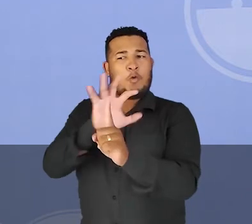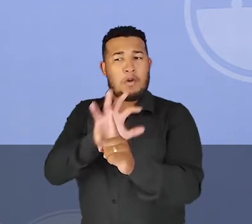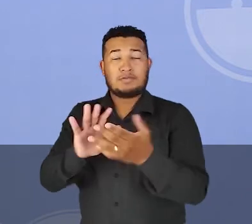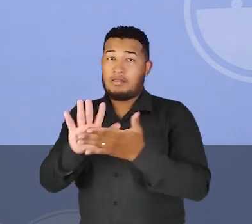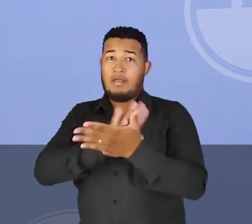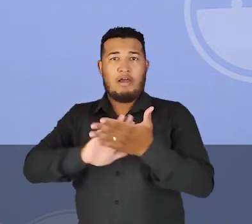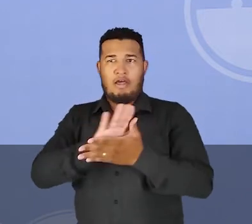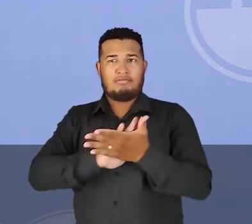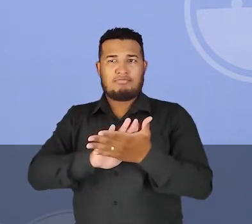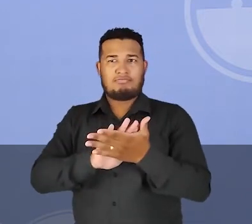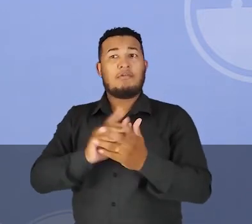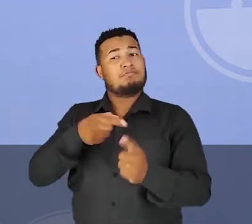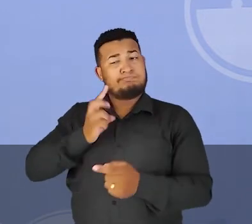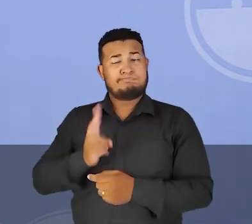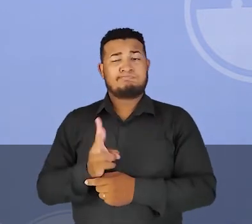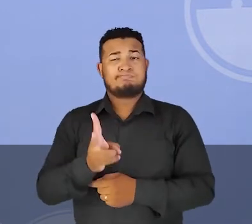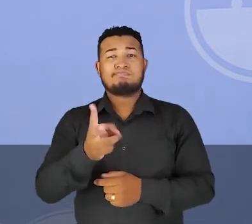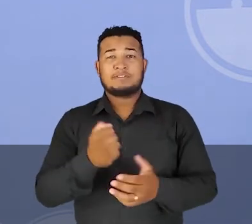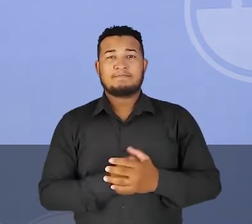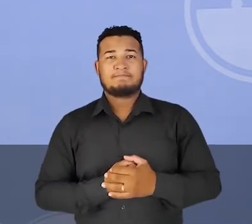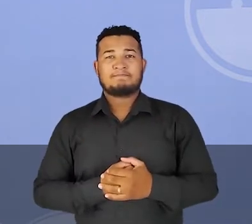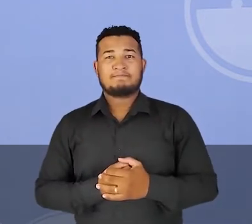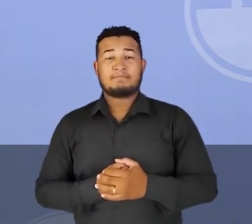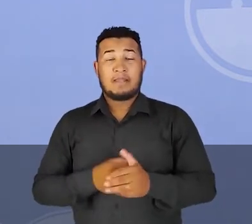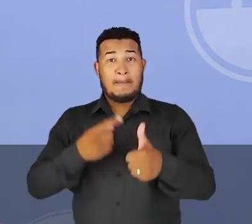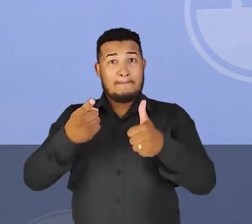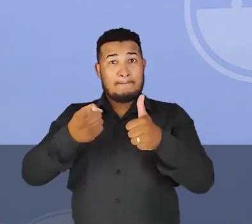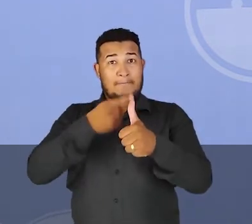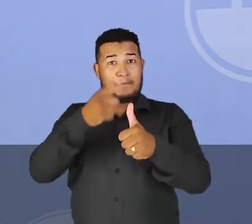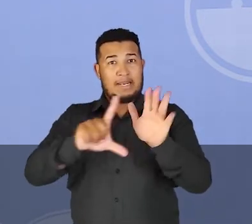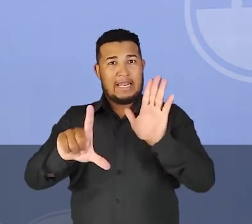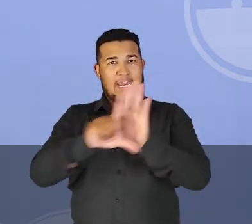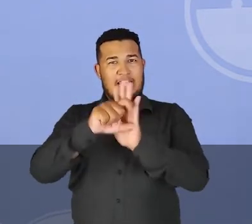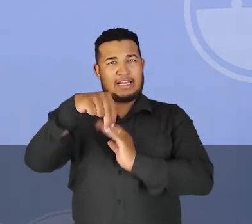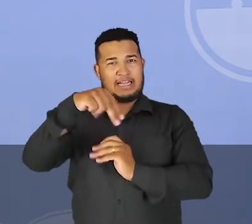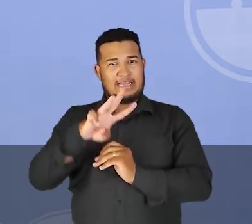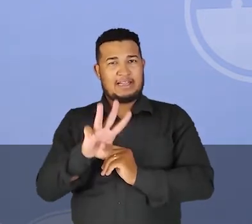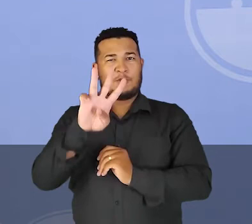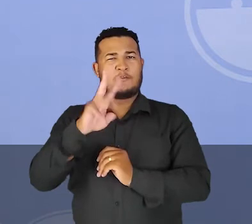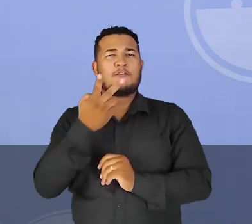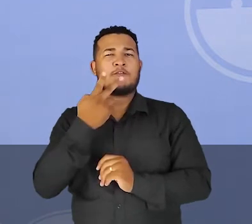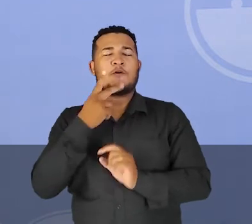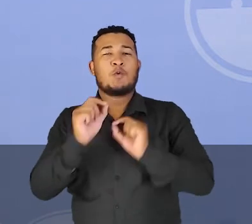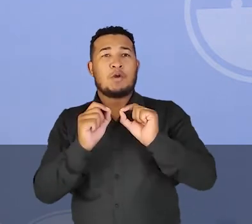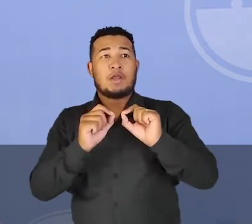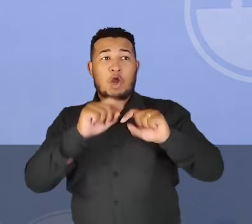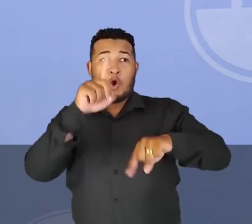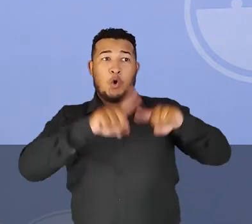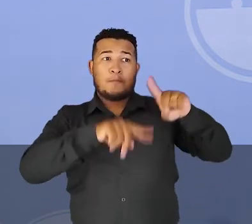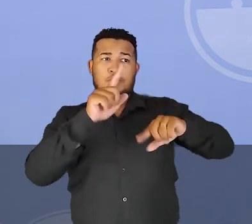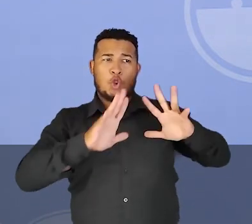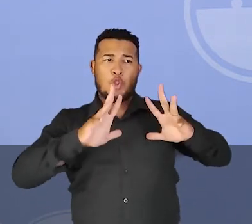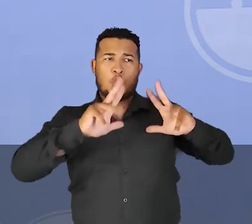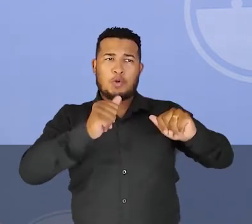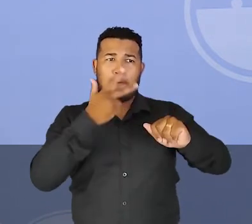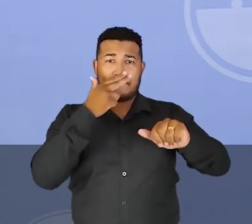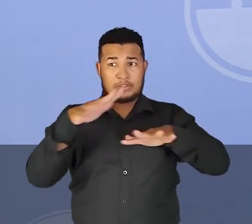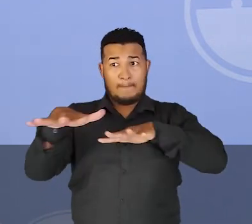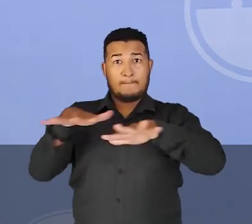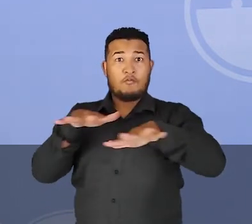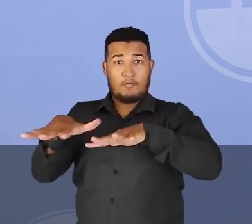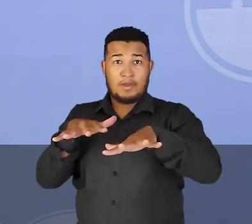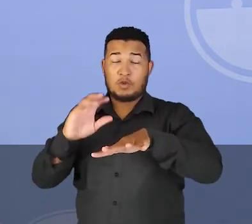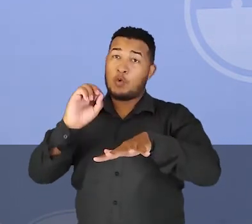ele. A primeira lei de Newton, que diz que todo corpo tende a permanecer em movimento,